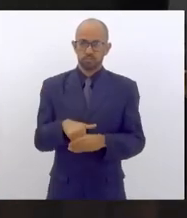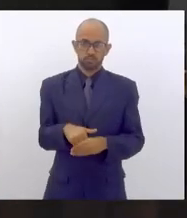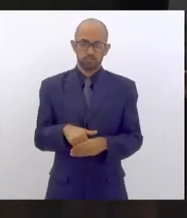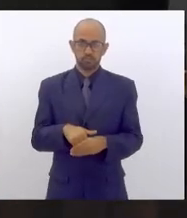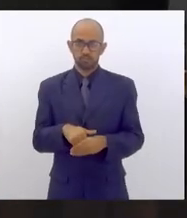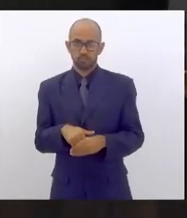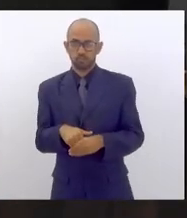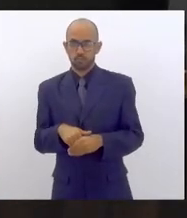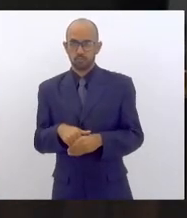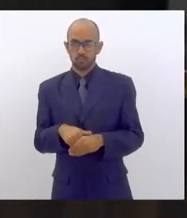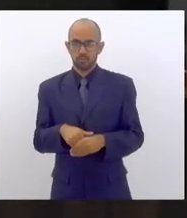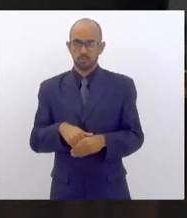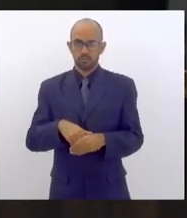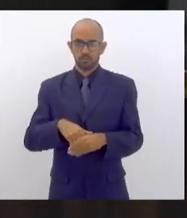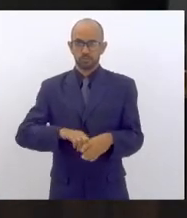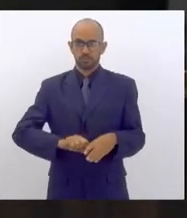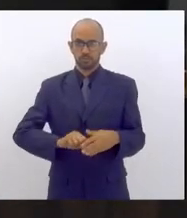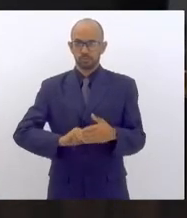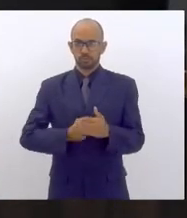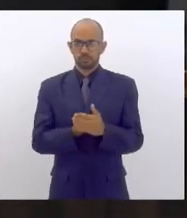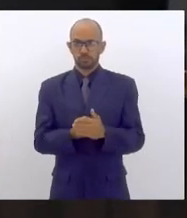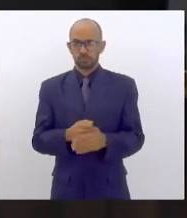agora.